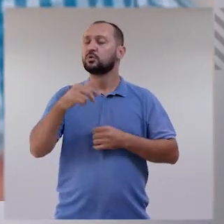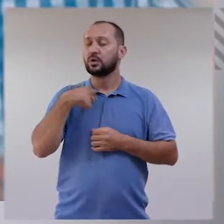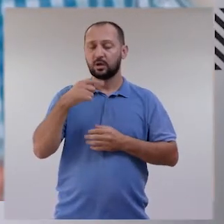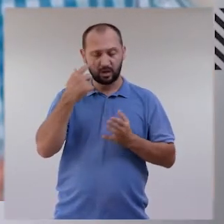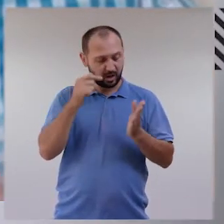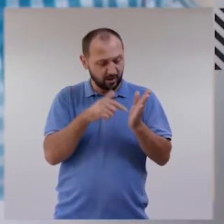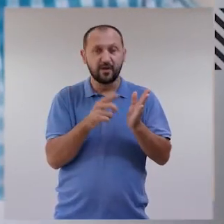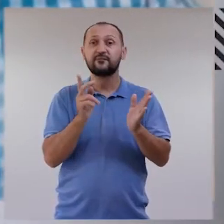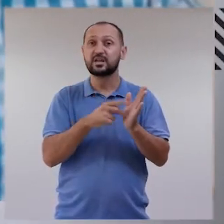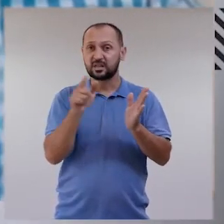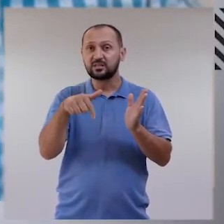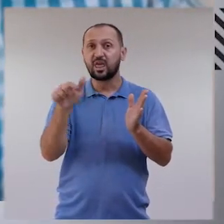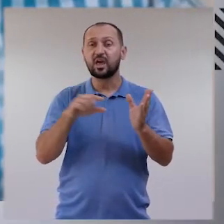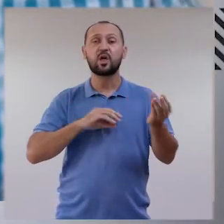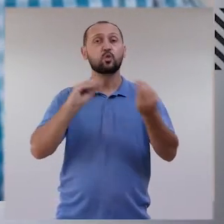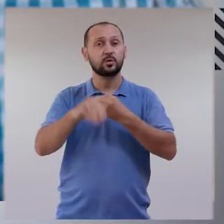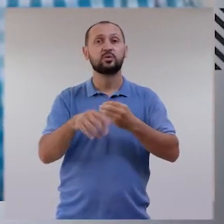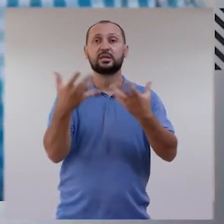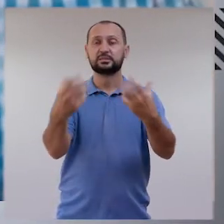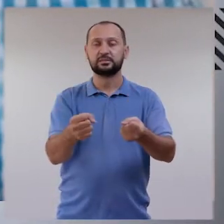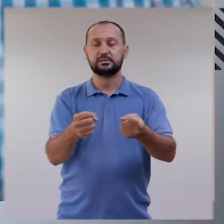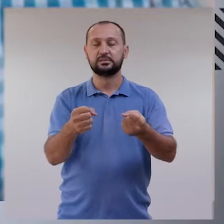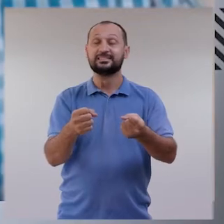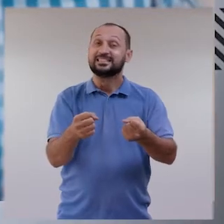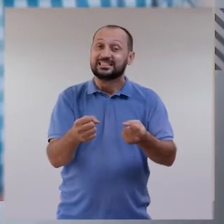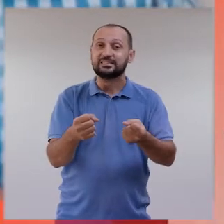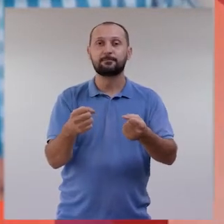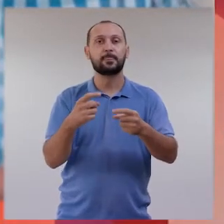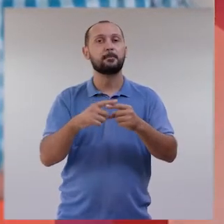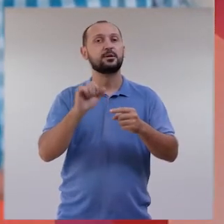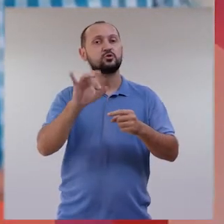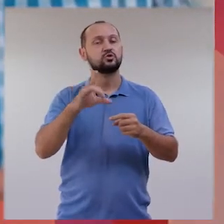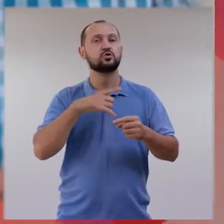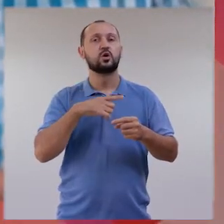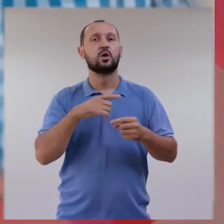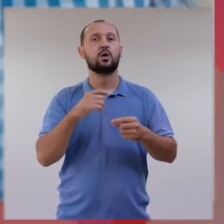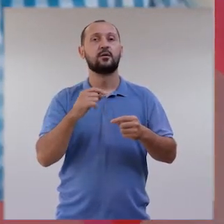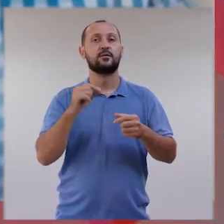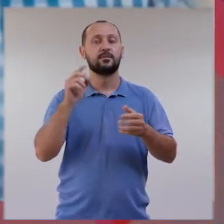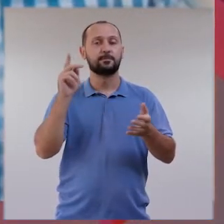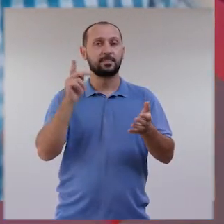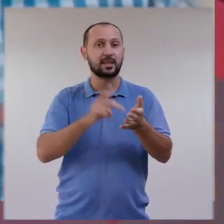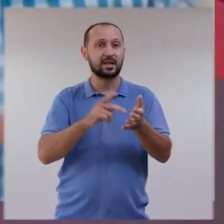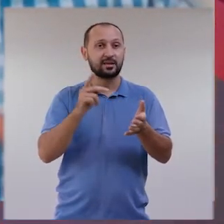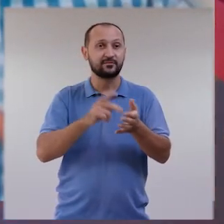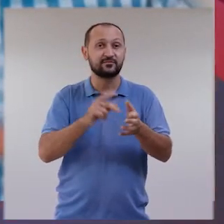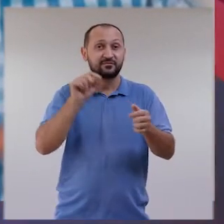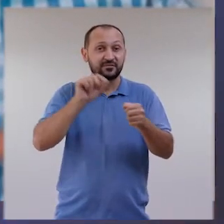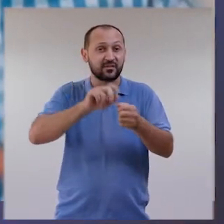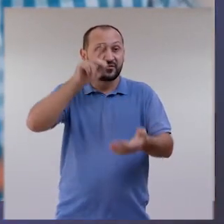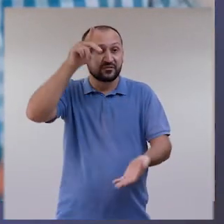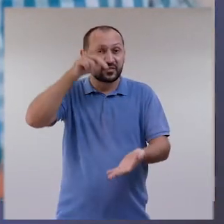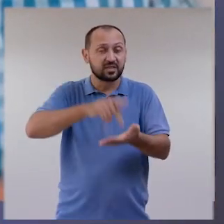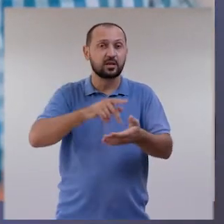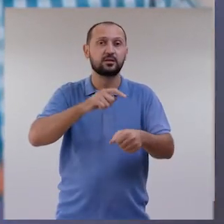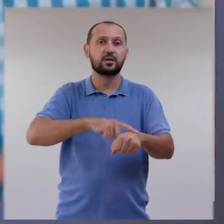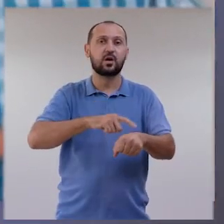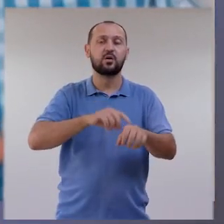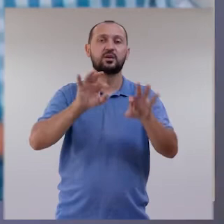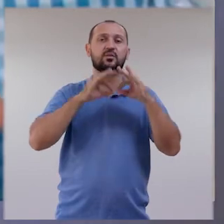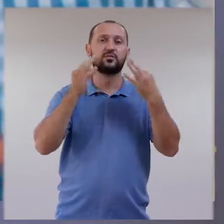sobre isso, ela olha lá e vê, não, ele era um doador, está na carteira. Mas só a doação, ela só é